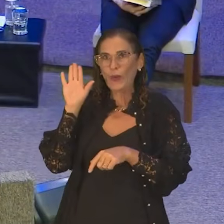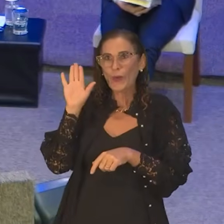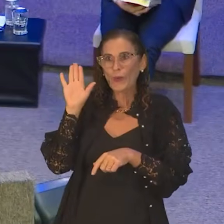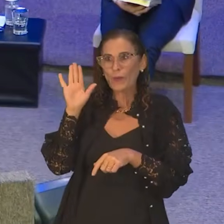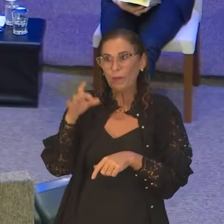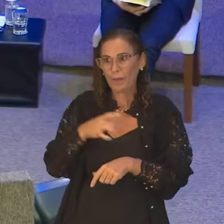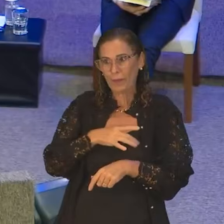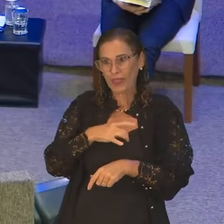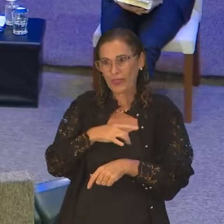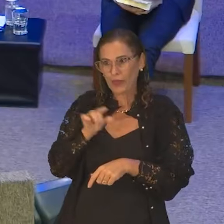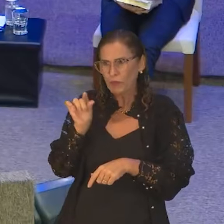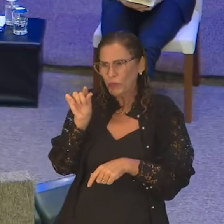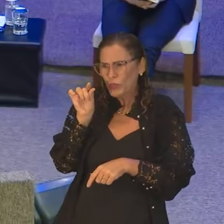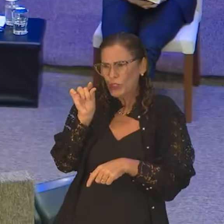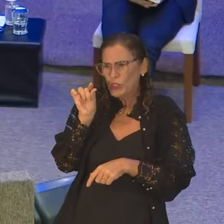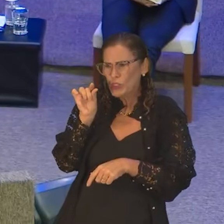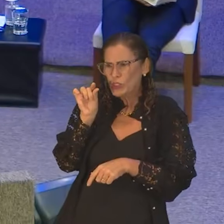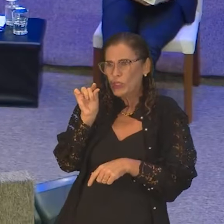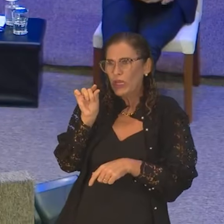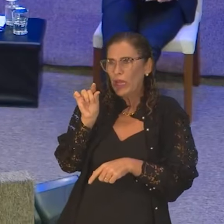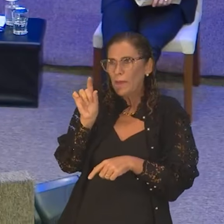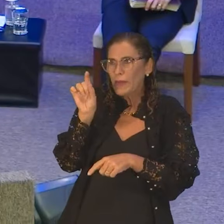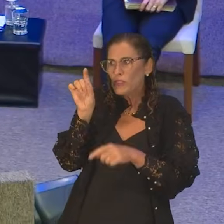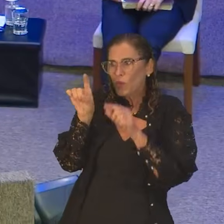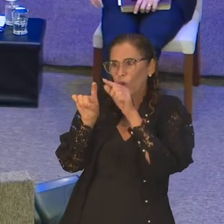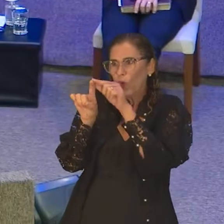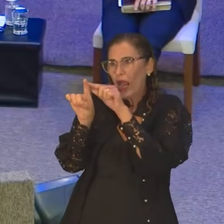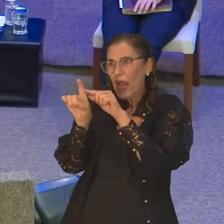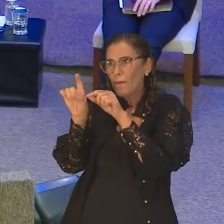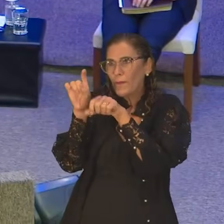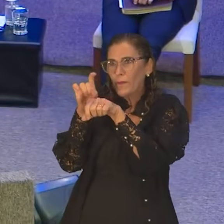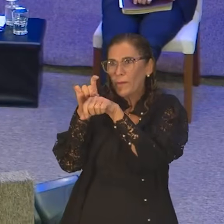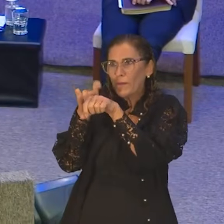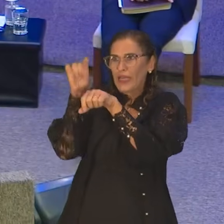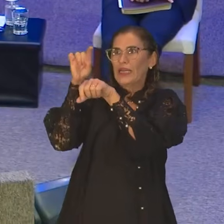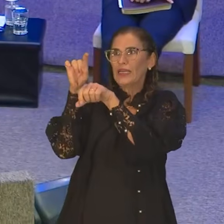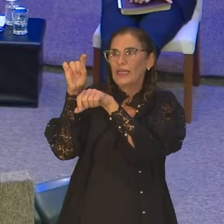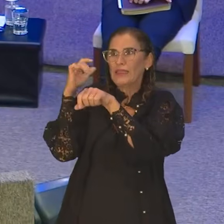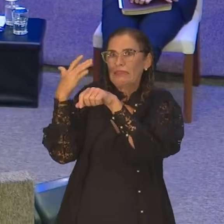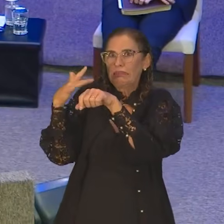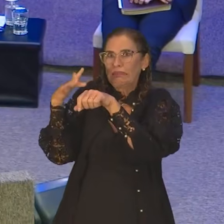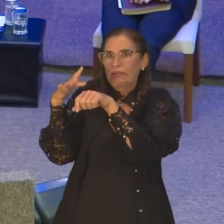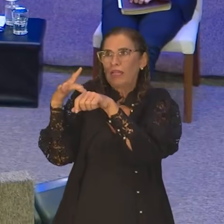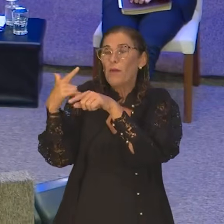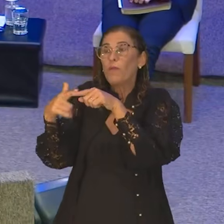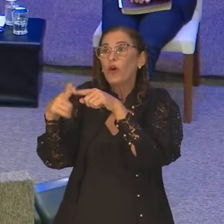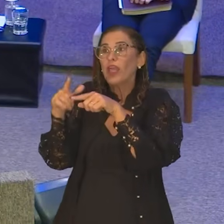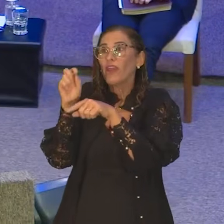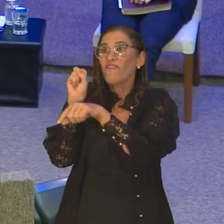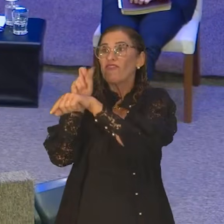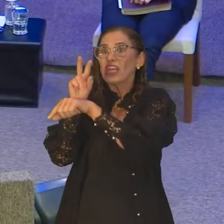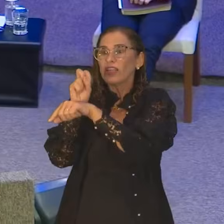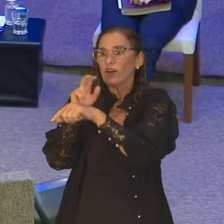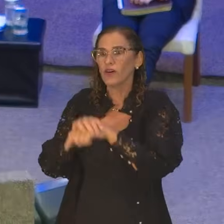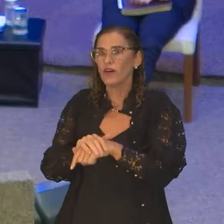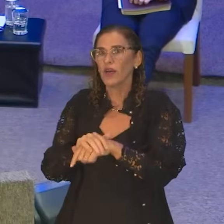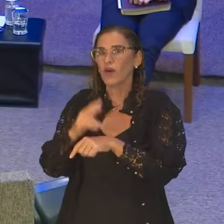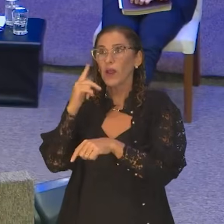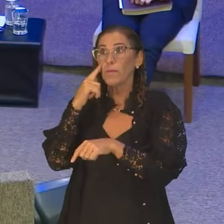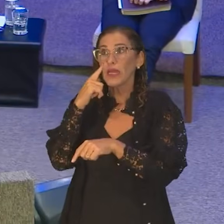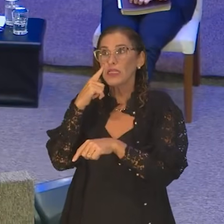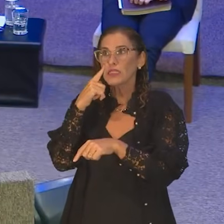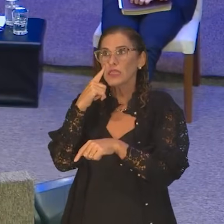Não é? Escorpião tão pequeno, tem um rabinho tão pequeno, a gente treme diante dele quando pega. Agora, imagina um rabo de um